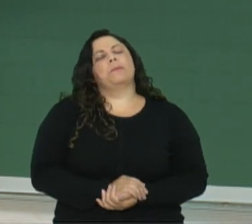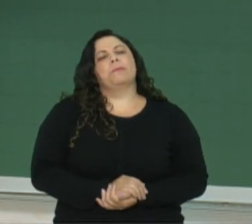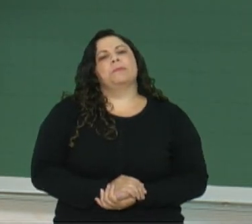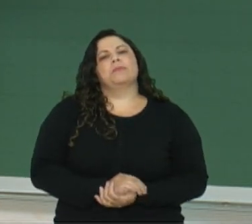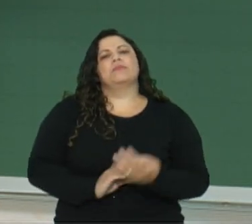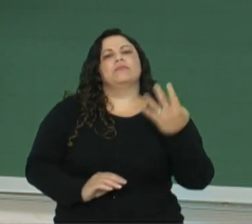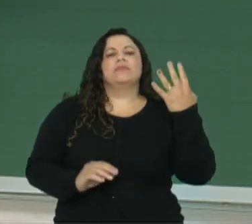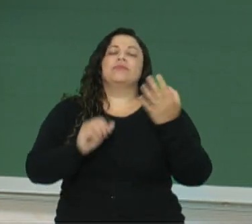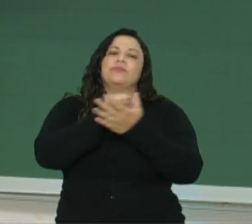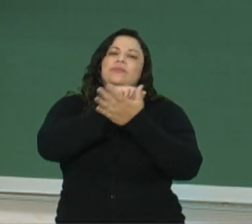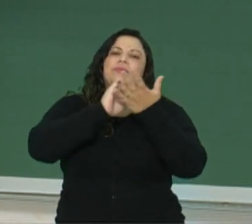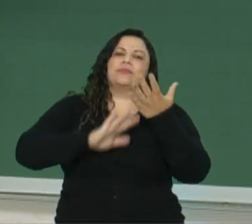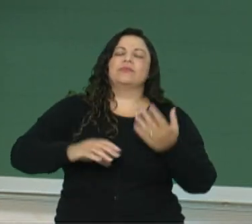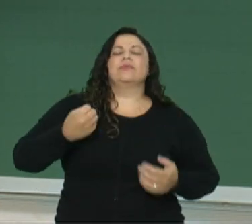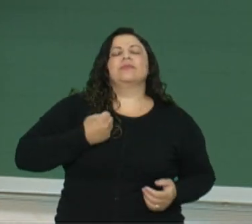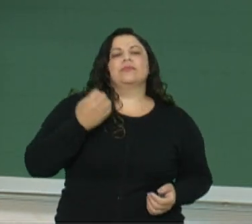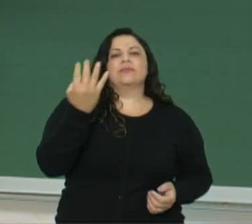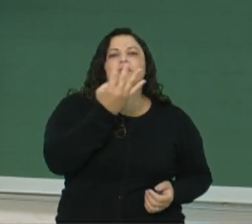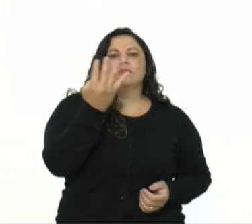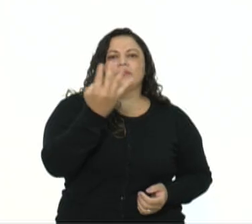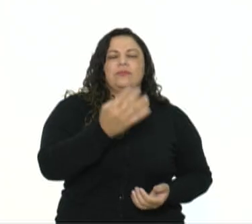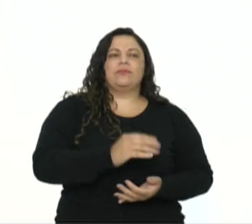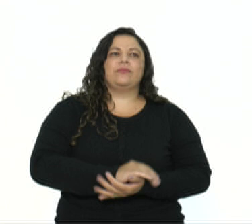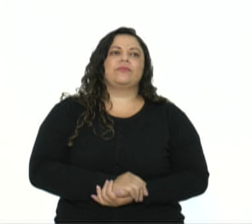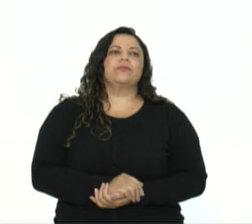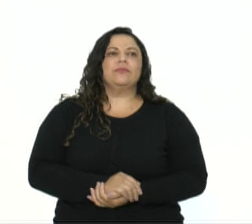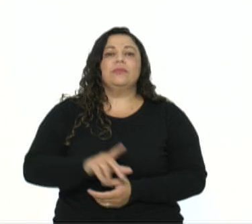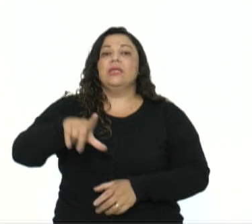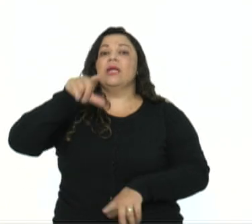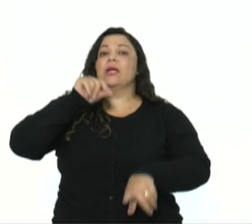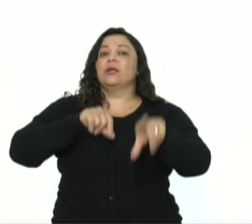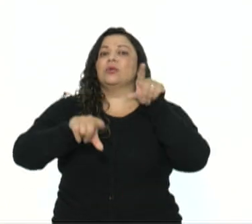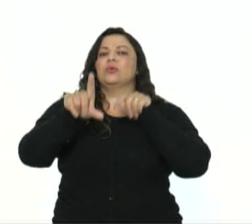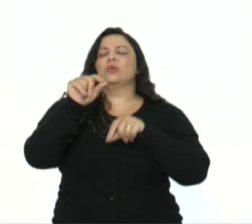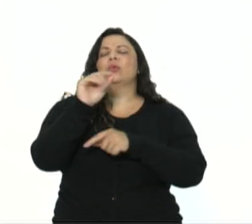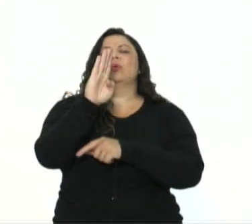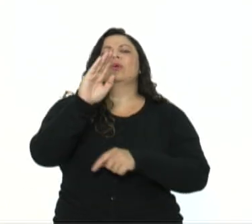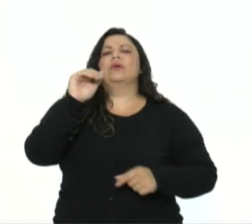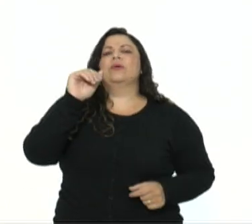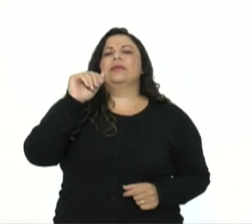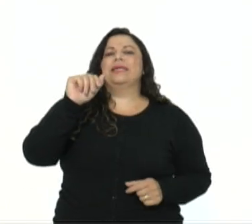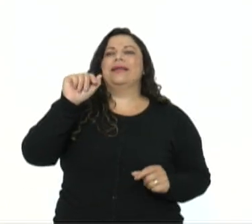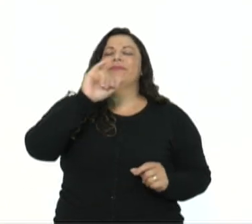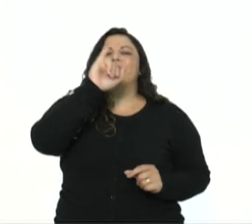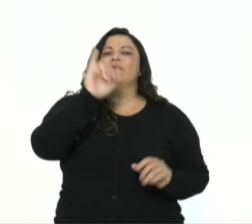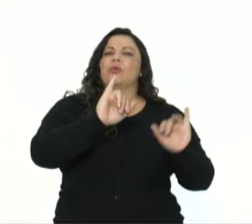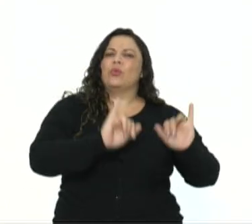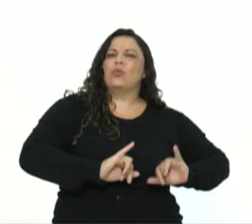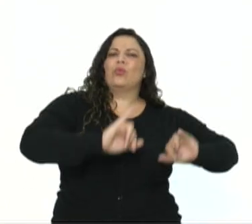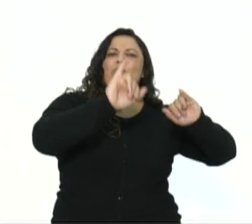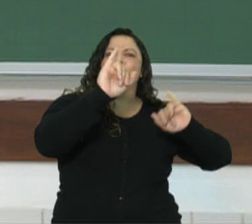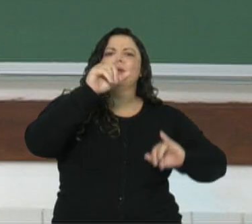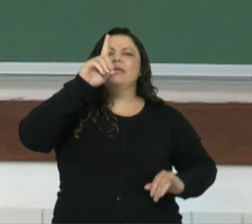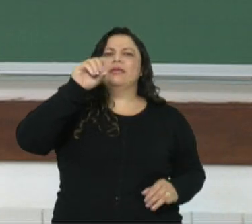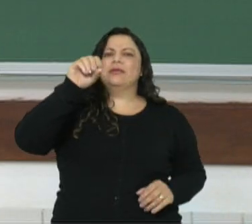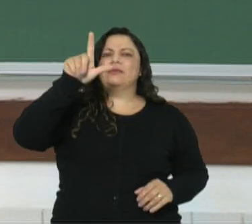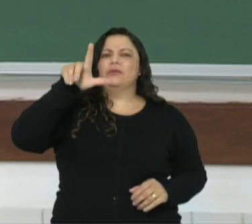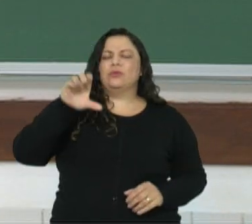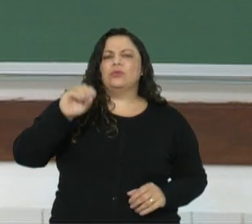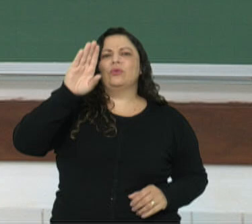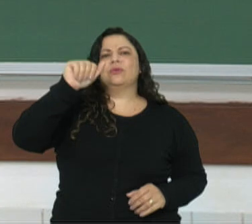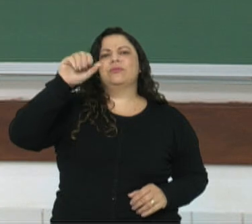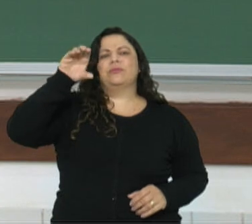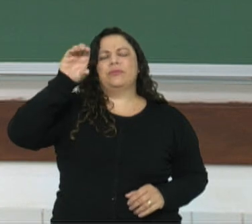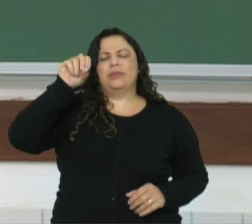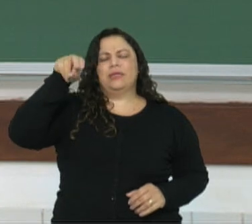temos o exercício 4. Escolha um ídolo de Francis Bacon e comente dando exemplos.